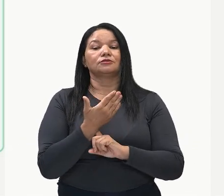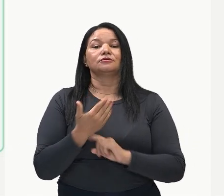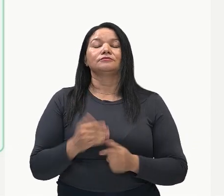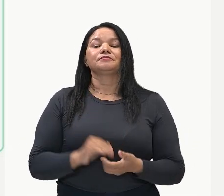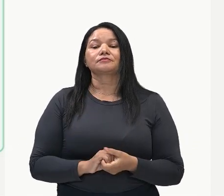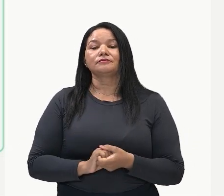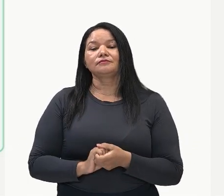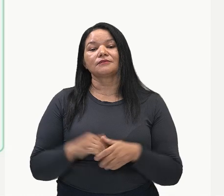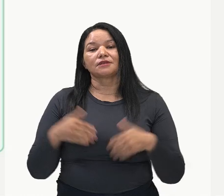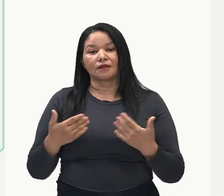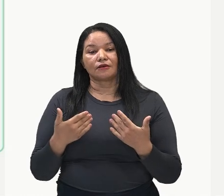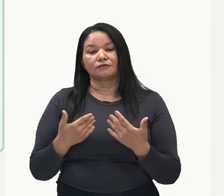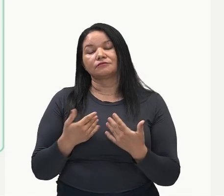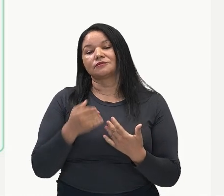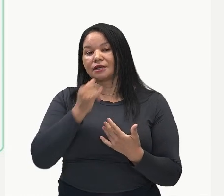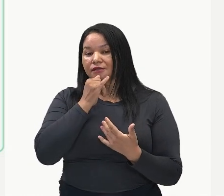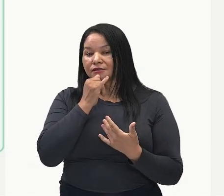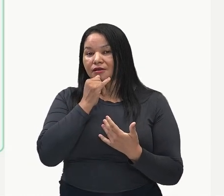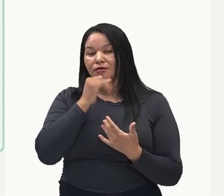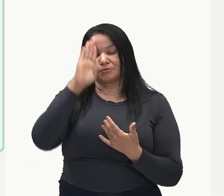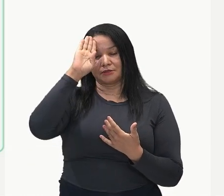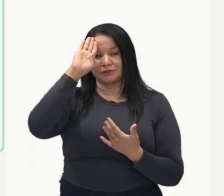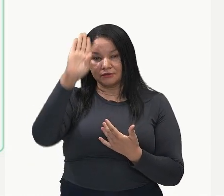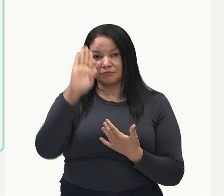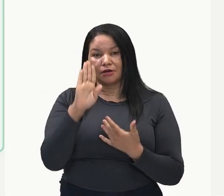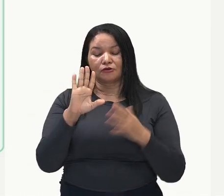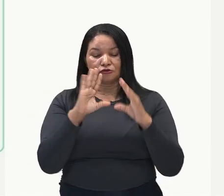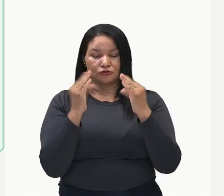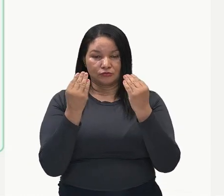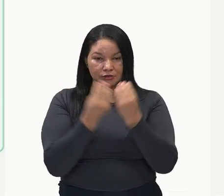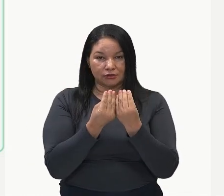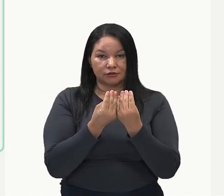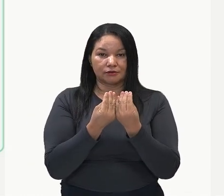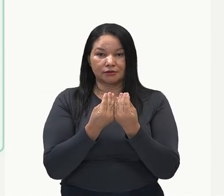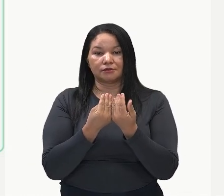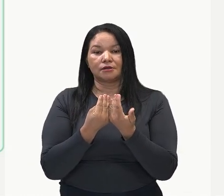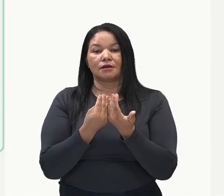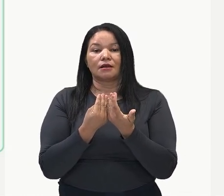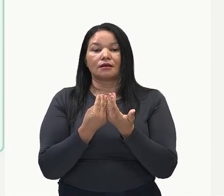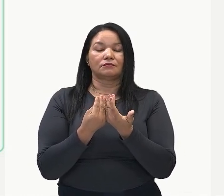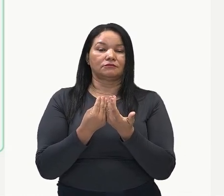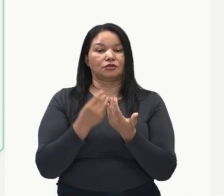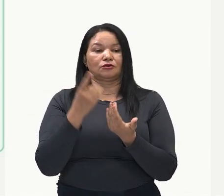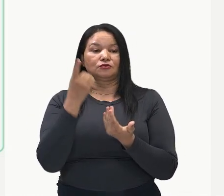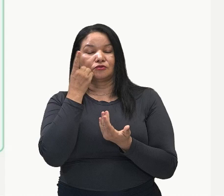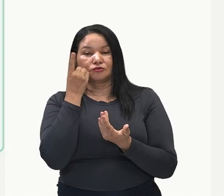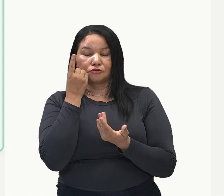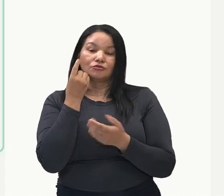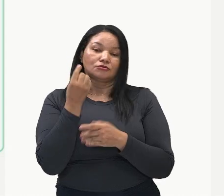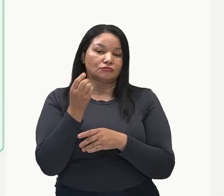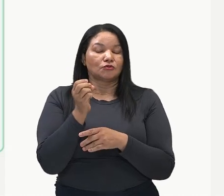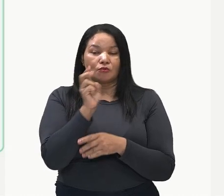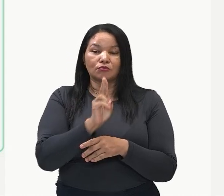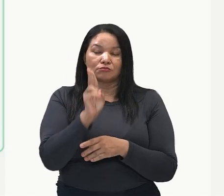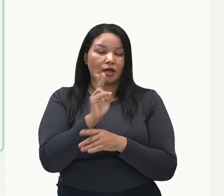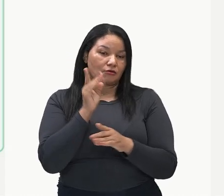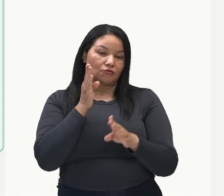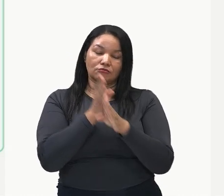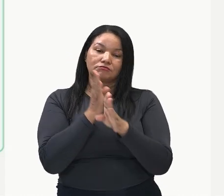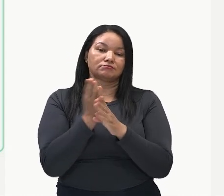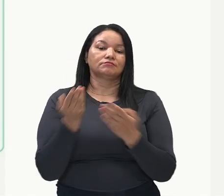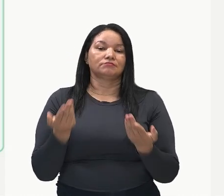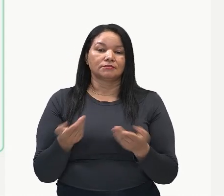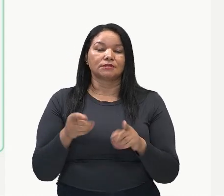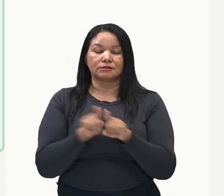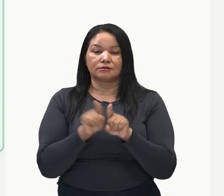são esses os exemplos principais, né, de substâncias básicas presentes no nosso dia a dia, né, aquilo que é o contrário de ácido. Olha só que curioso